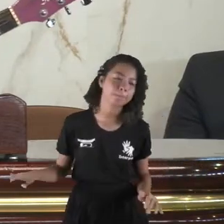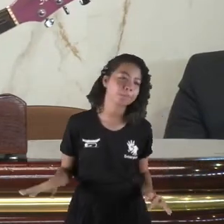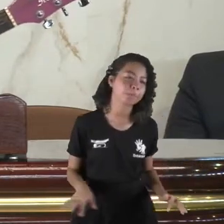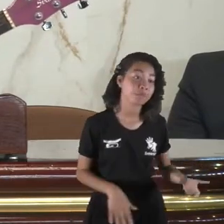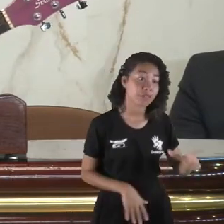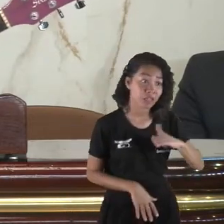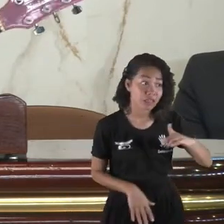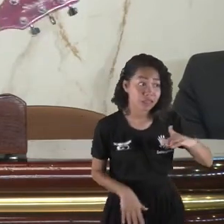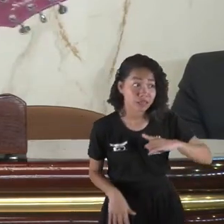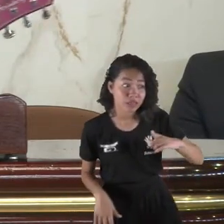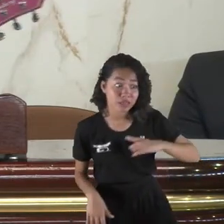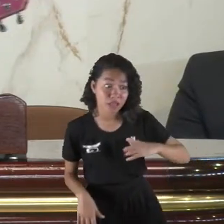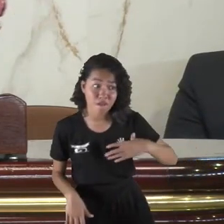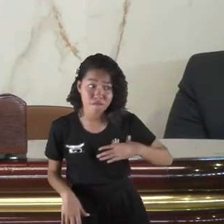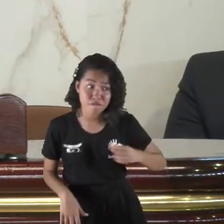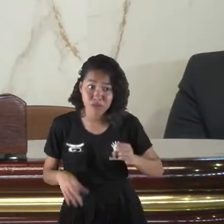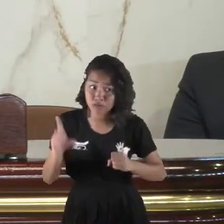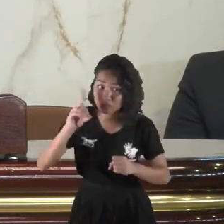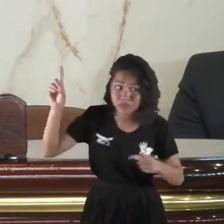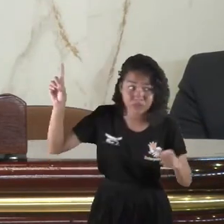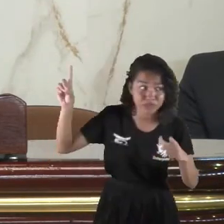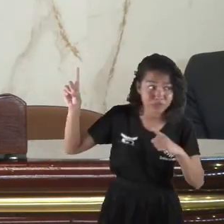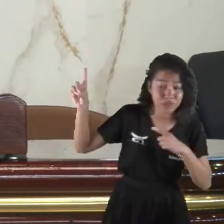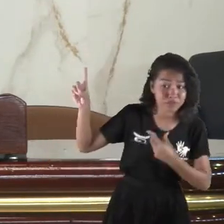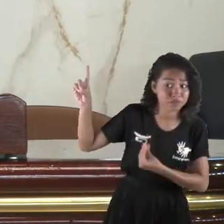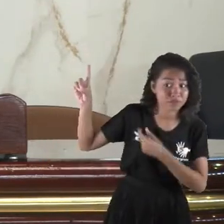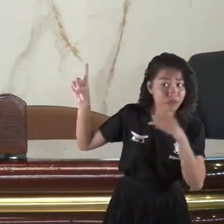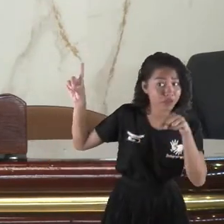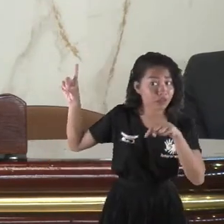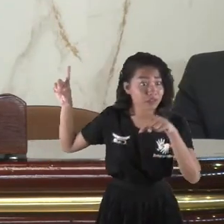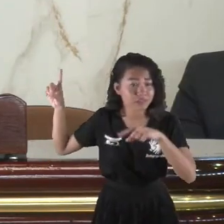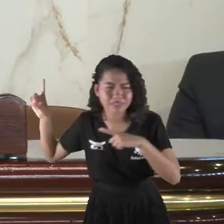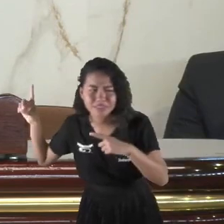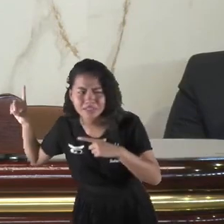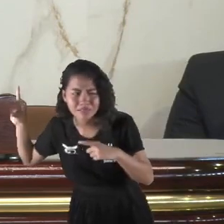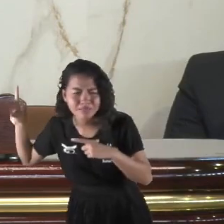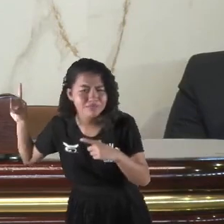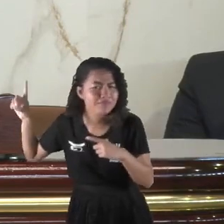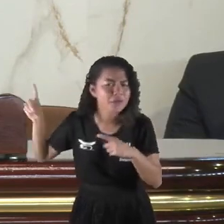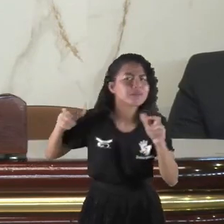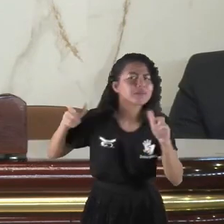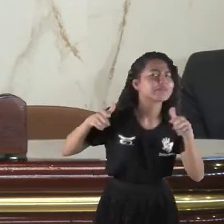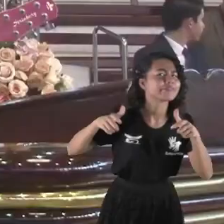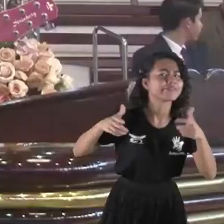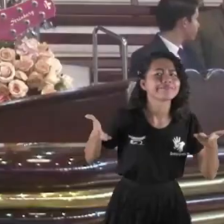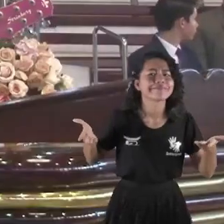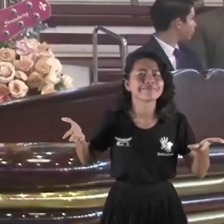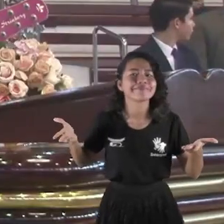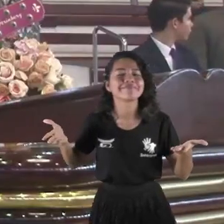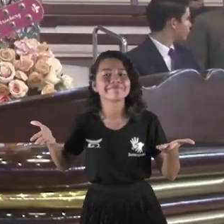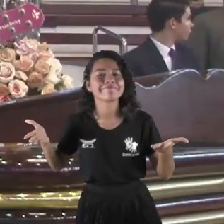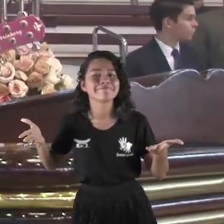Tem filho aí? Tem filho aqui? Tem filho aí? Tem filho aqui? Onde estão?